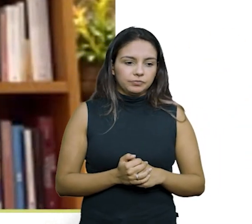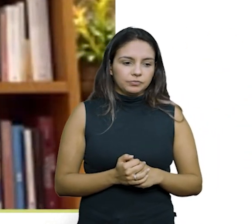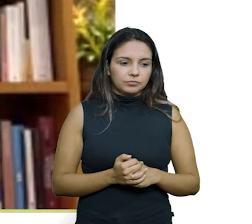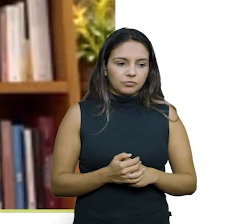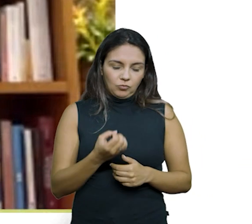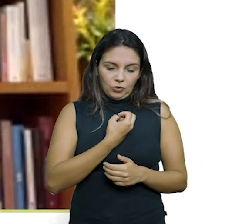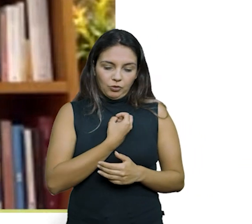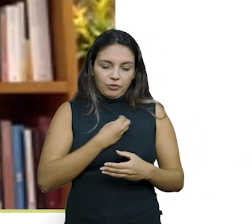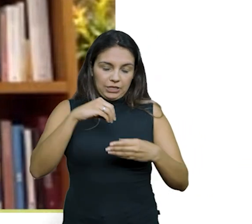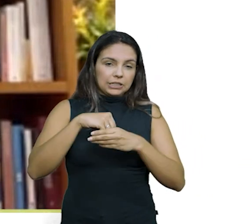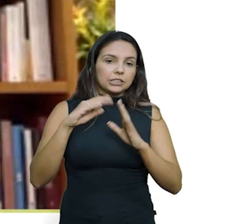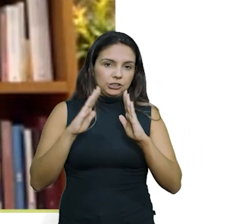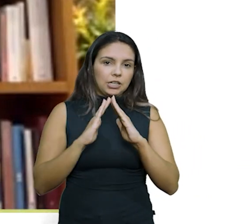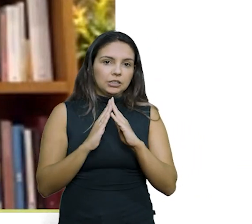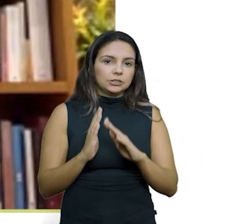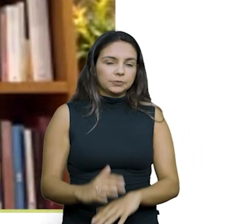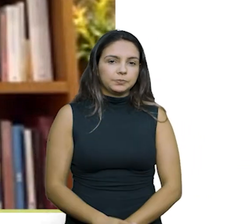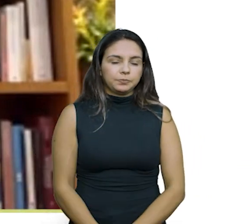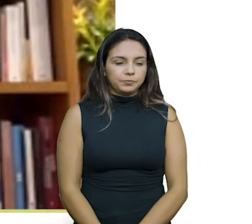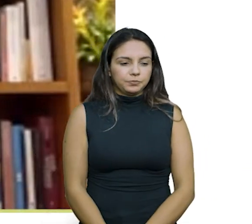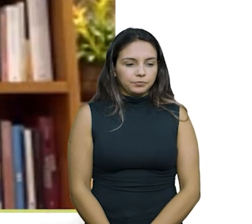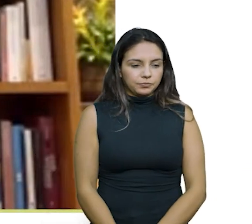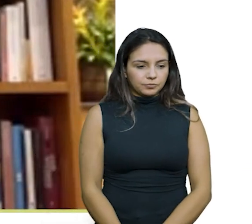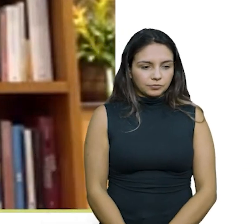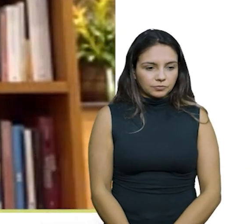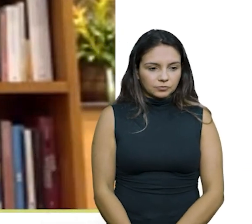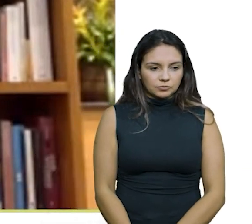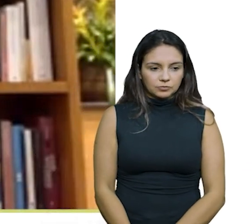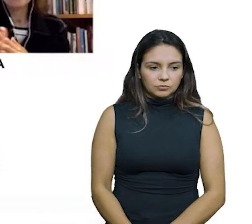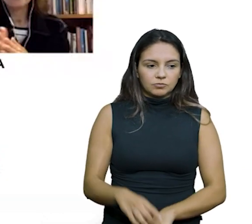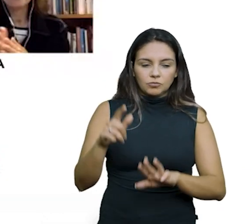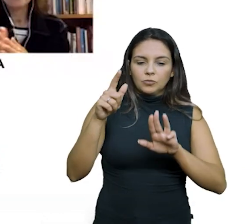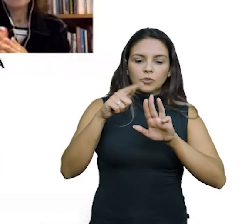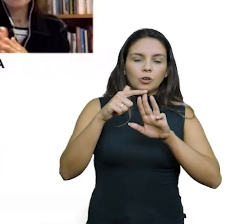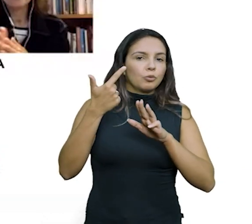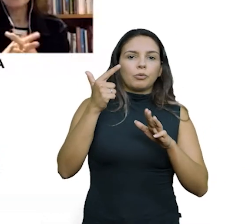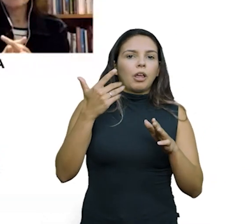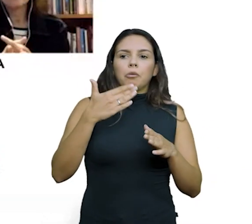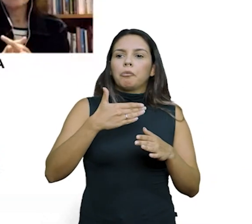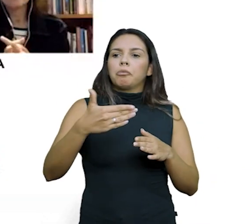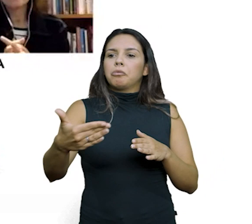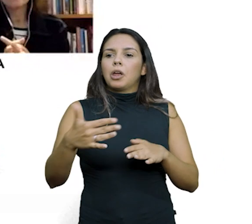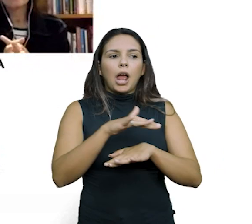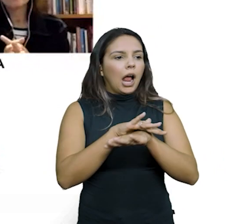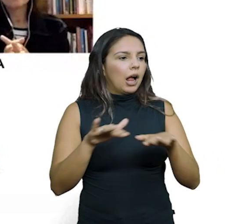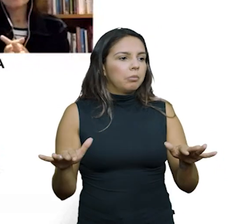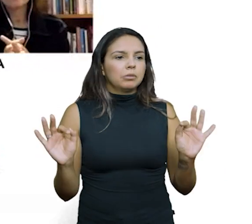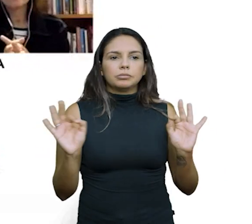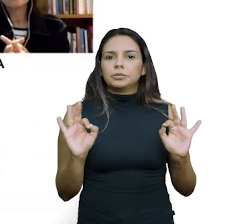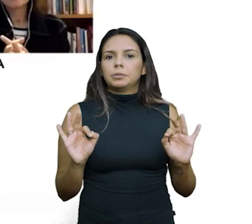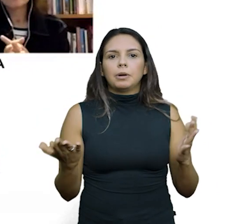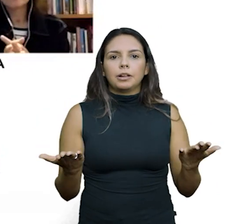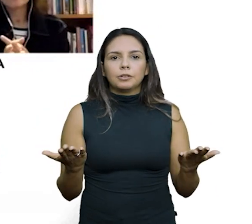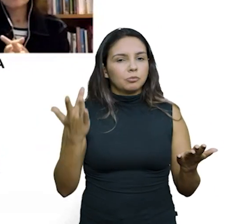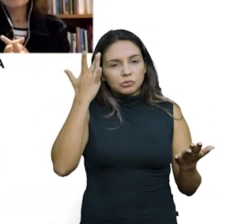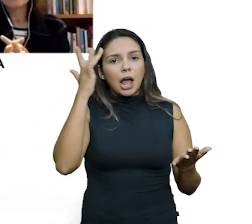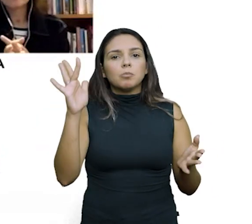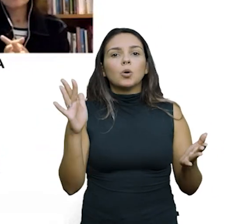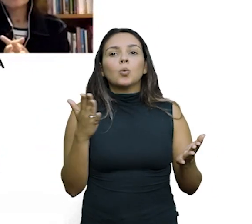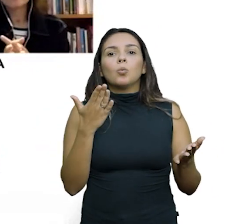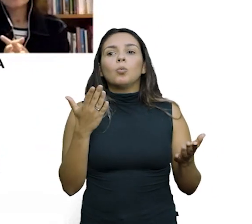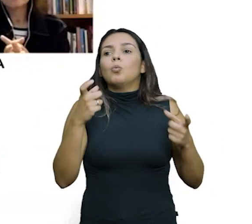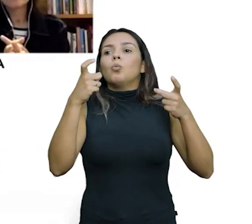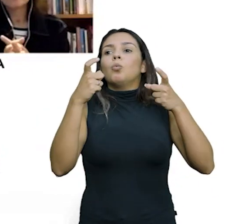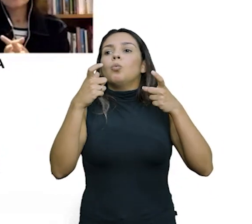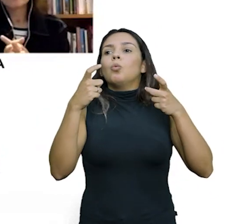explosiva essa convivência dentro de casa. E que não tem previsão de terminar cedo. Por isso que é